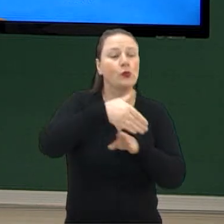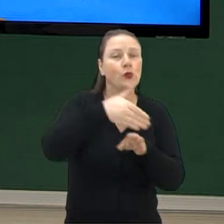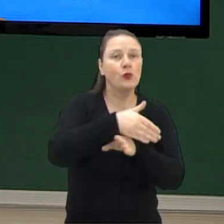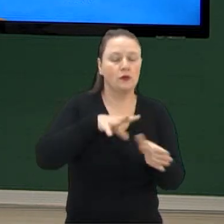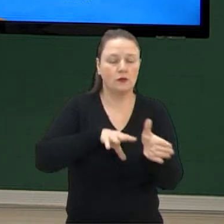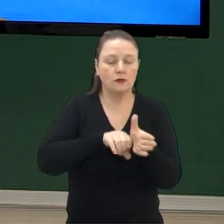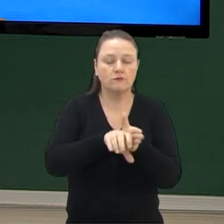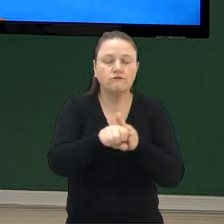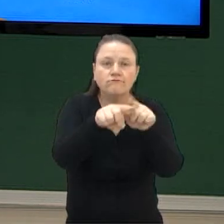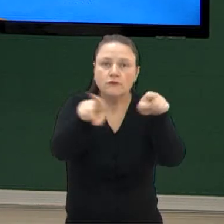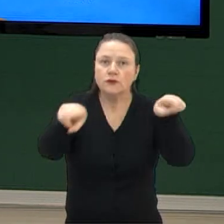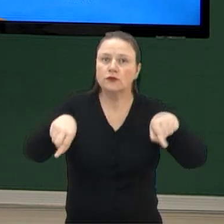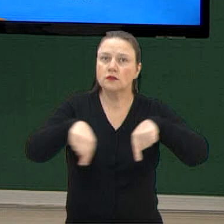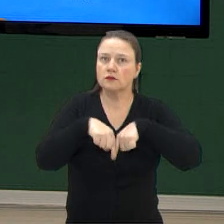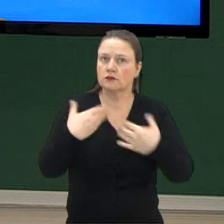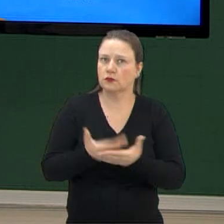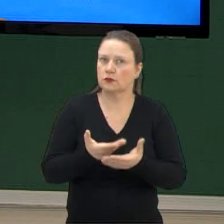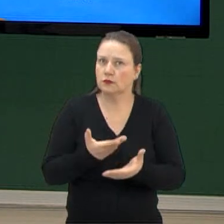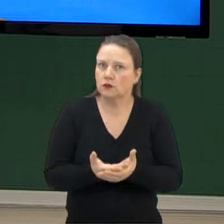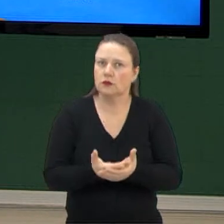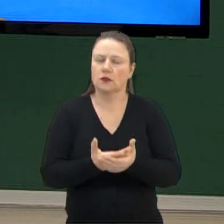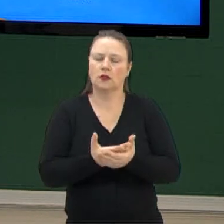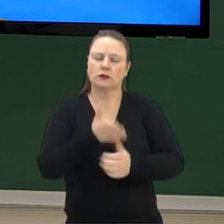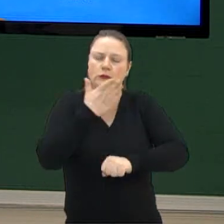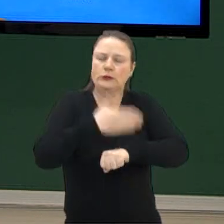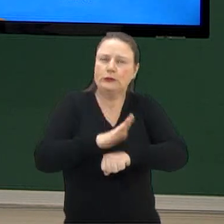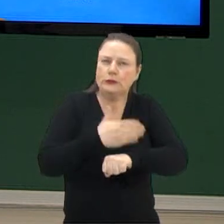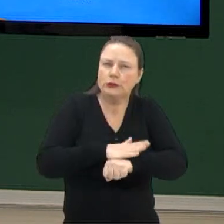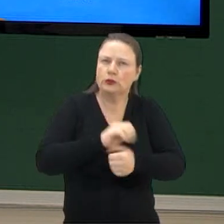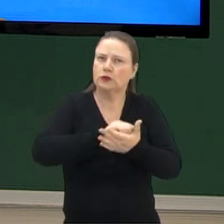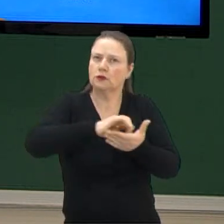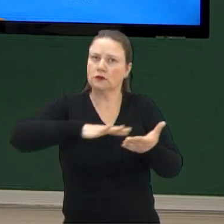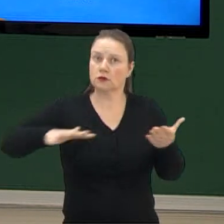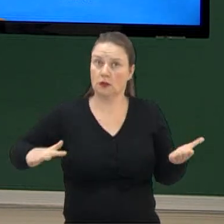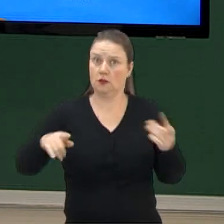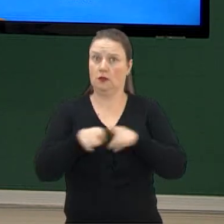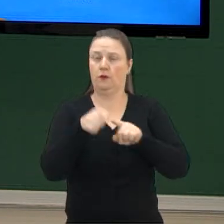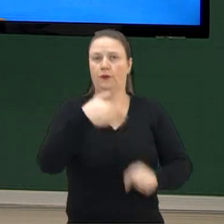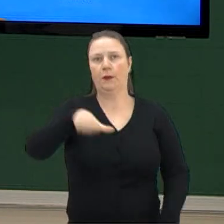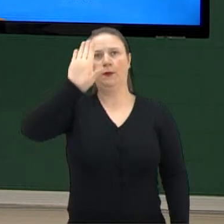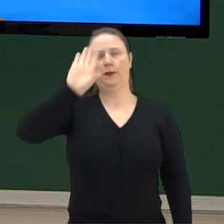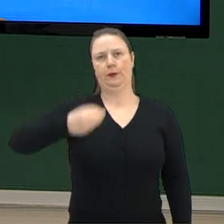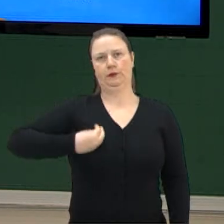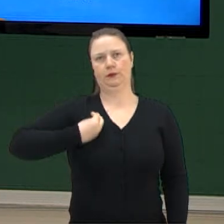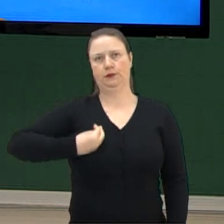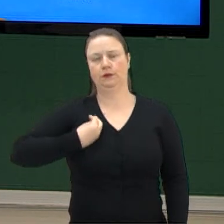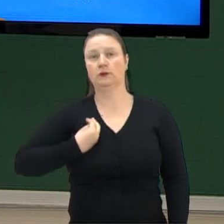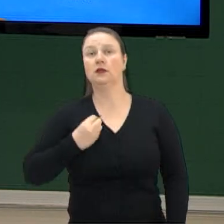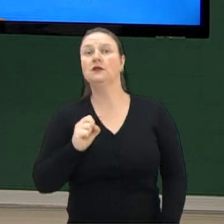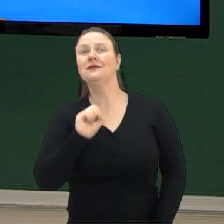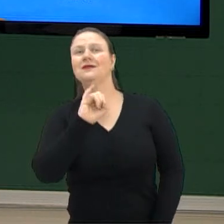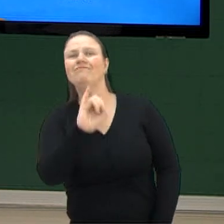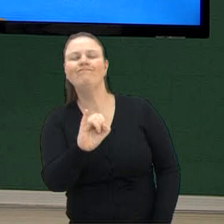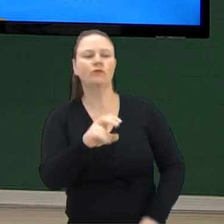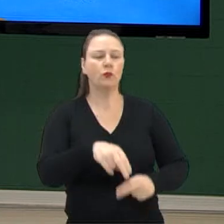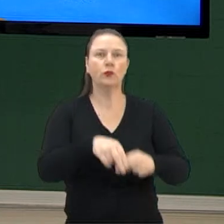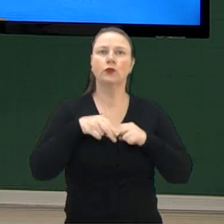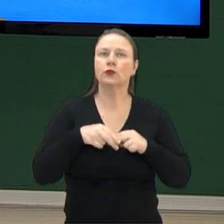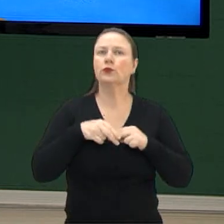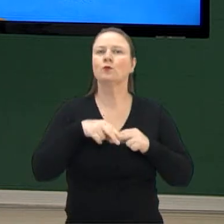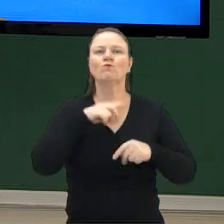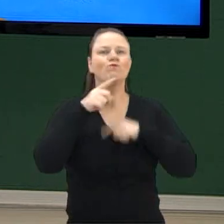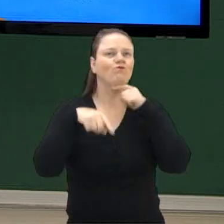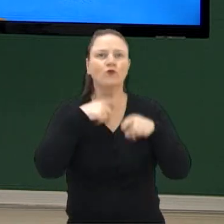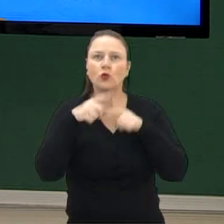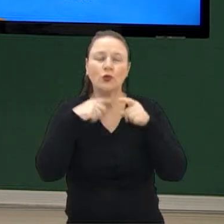Class, façam a atividade para que vocês possam marcar a presença de vocês. Se por algum motivo você não